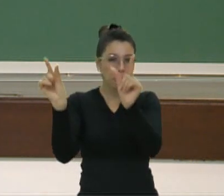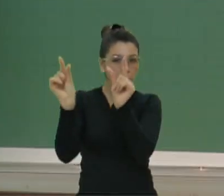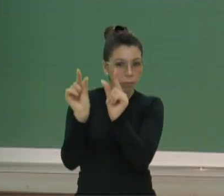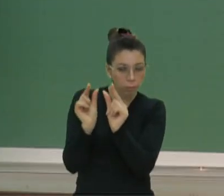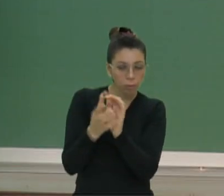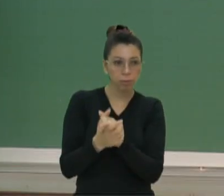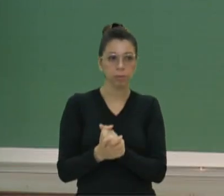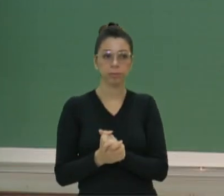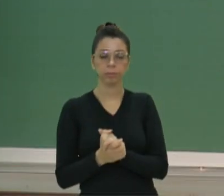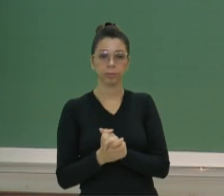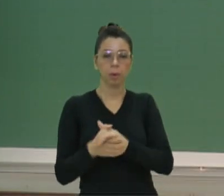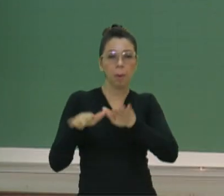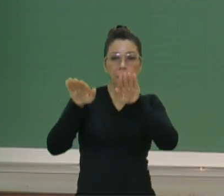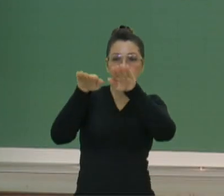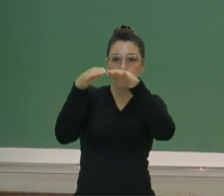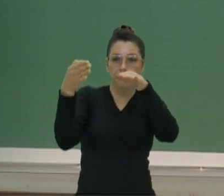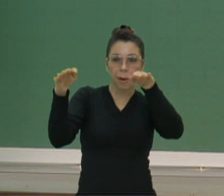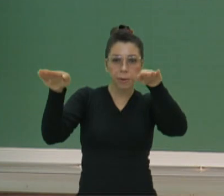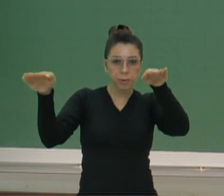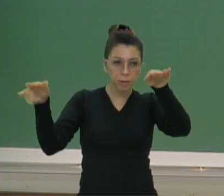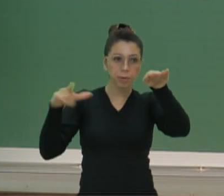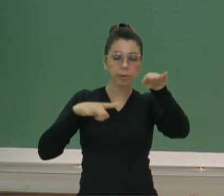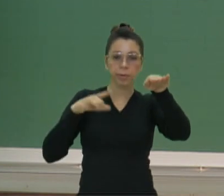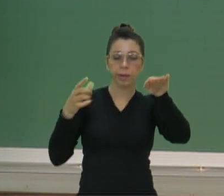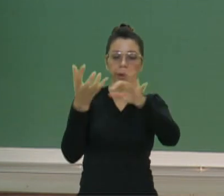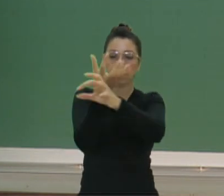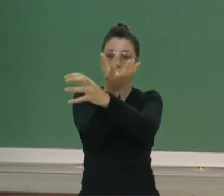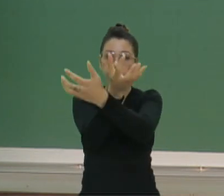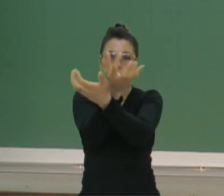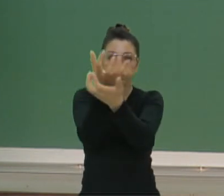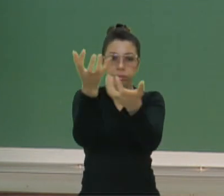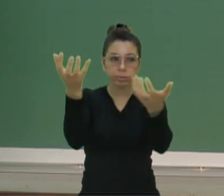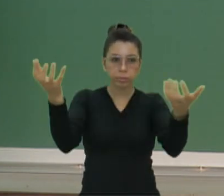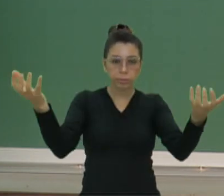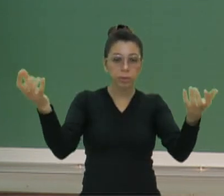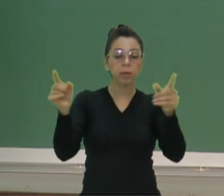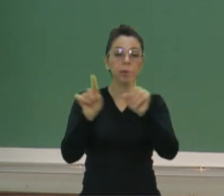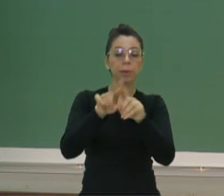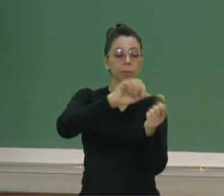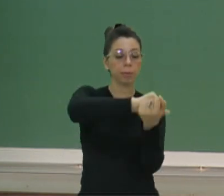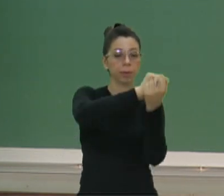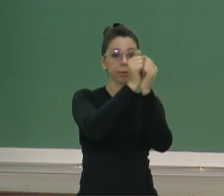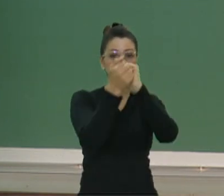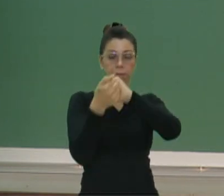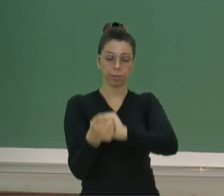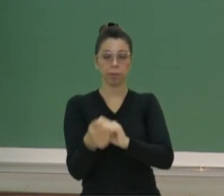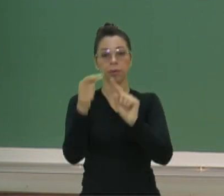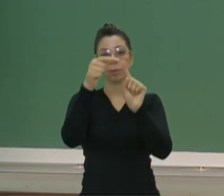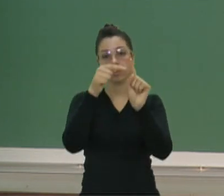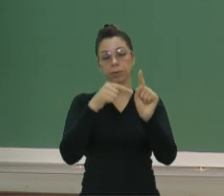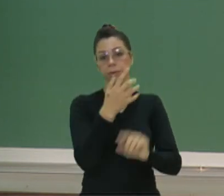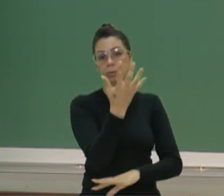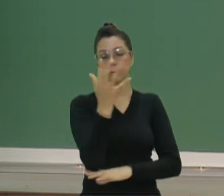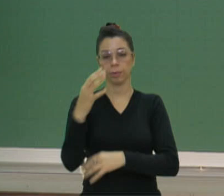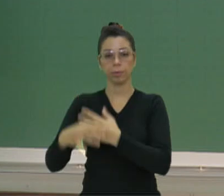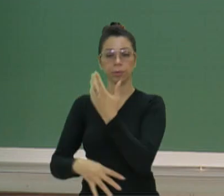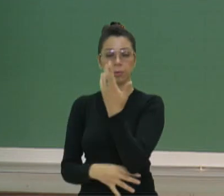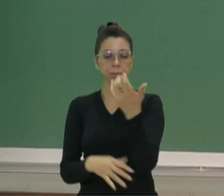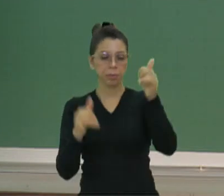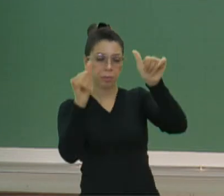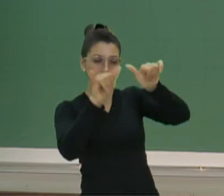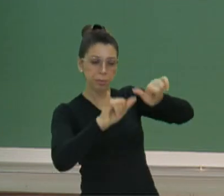Nas áreas intermediárias eu vou tendo uma distribuição e uma adaptação aos tipos de árvore,